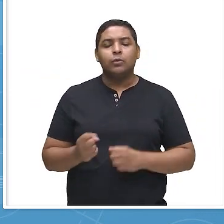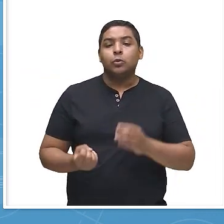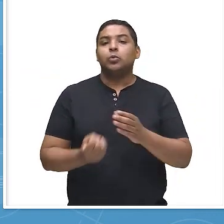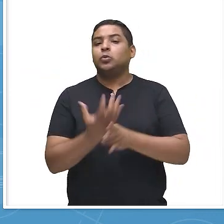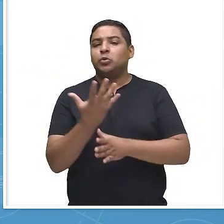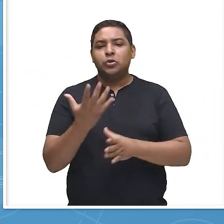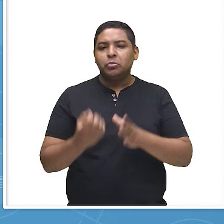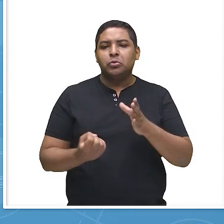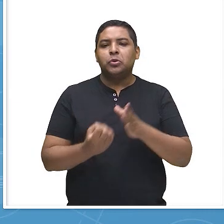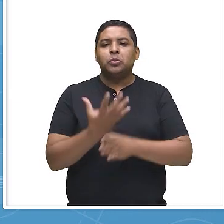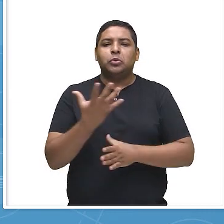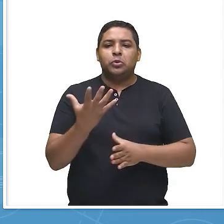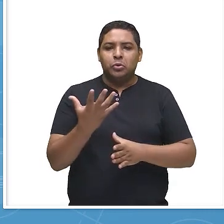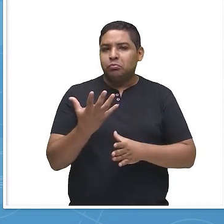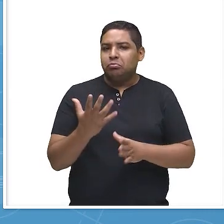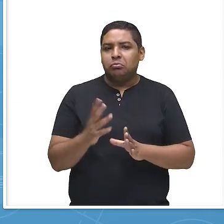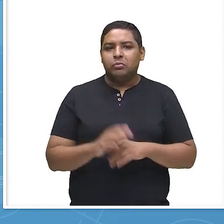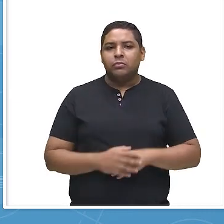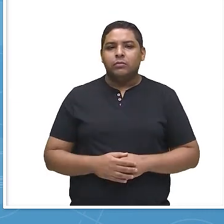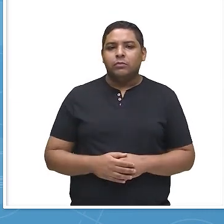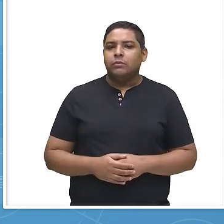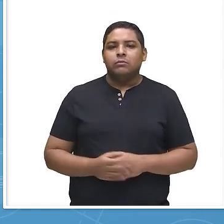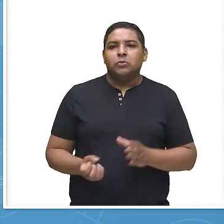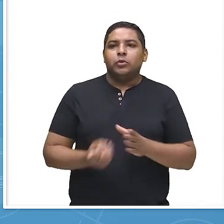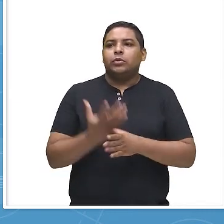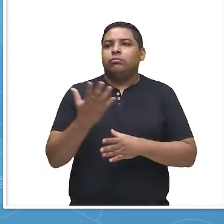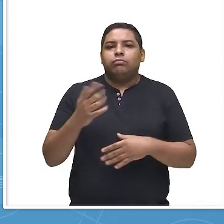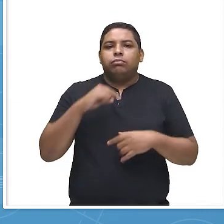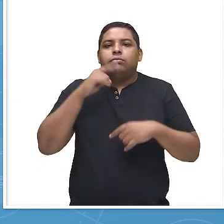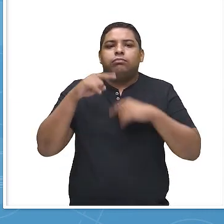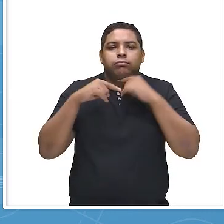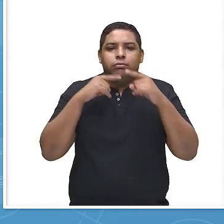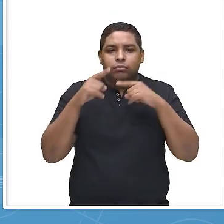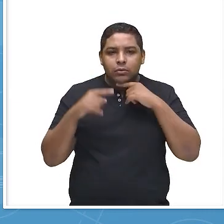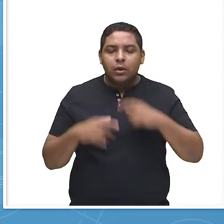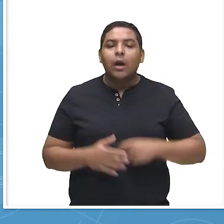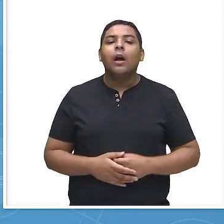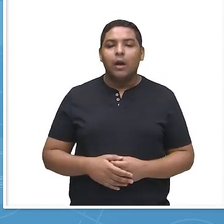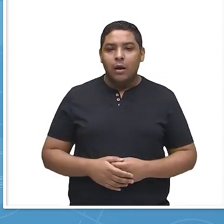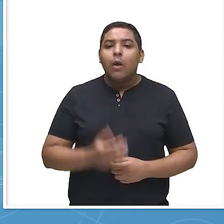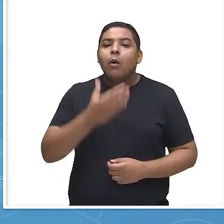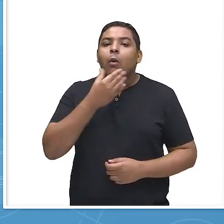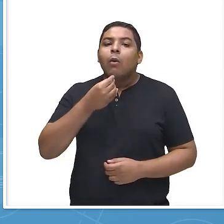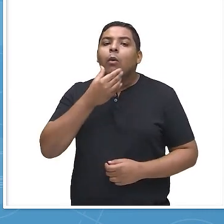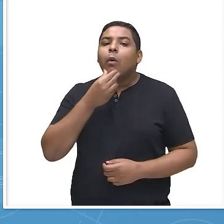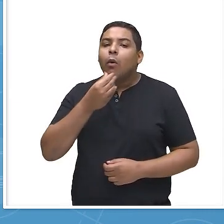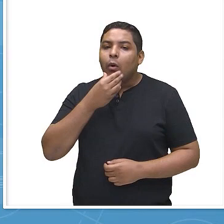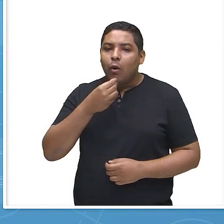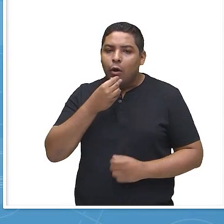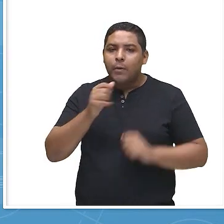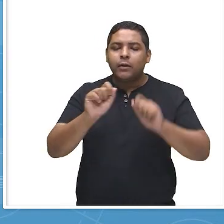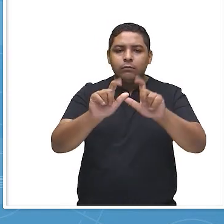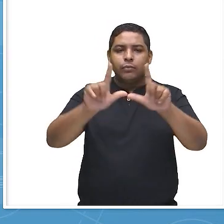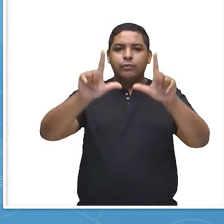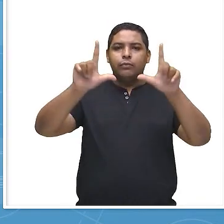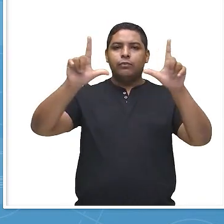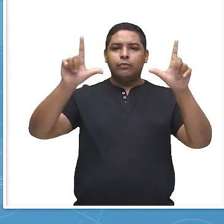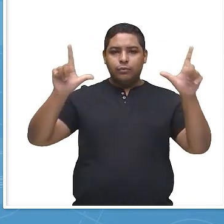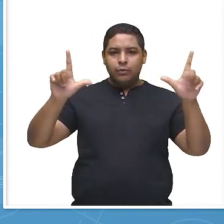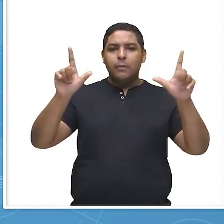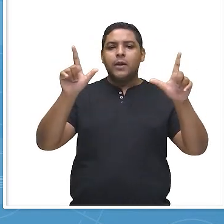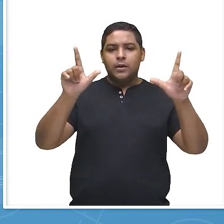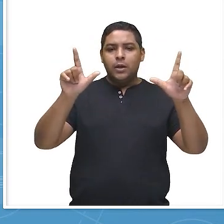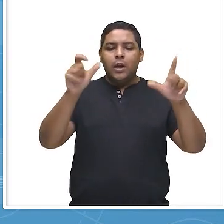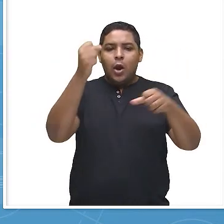nada, ela não apareceu do nada ali. Ela foi uma ação de intervenção do homem na paisagem. Assim